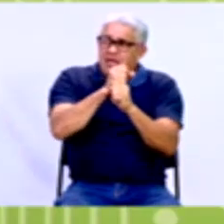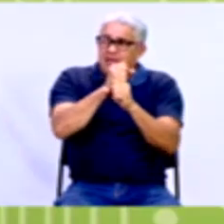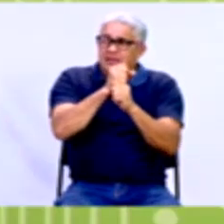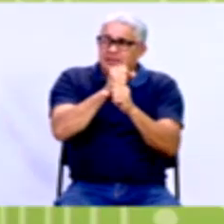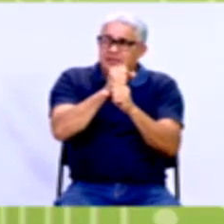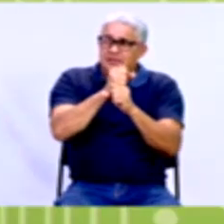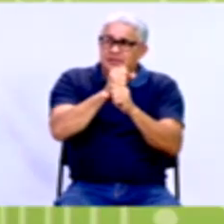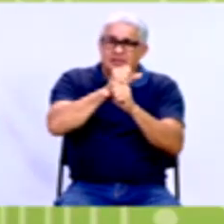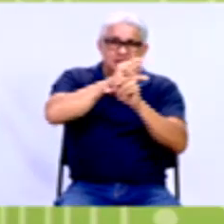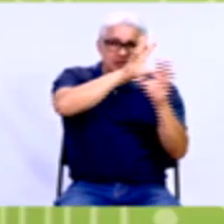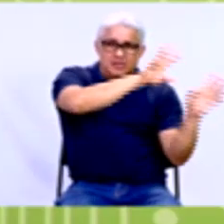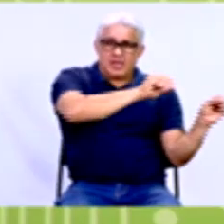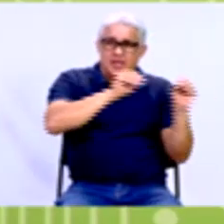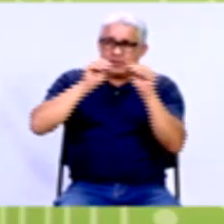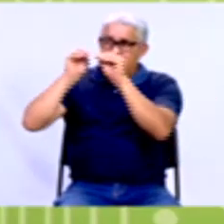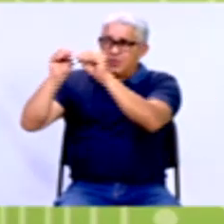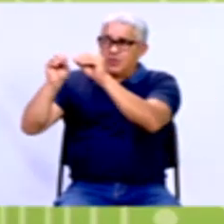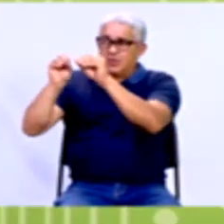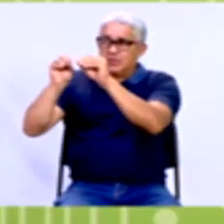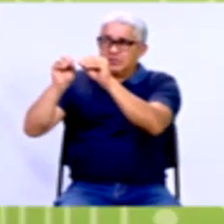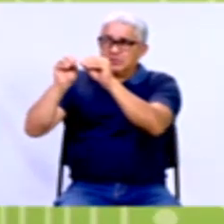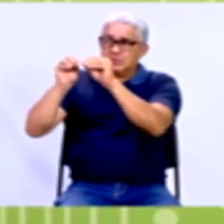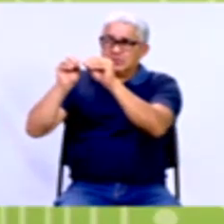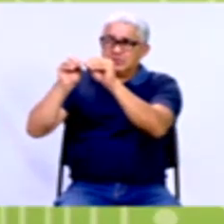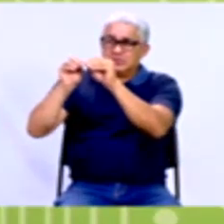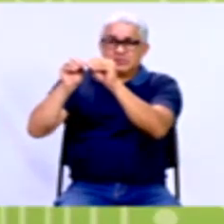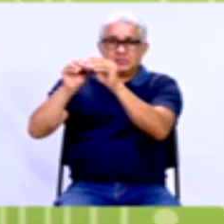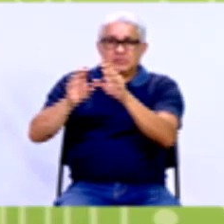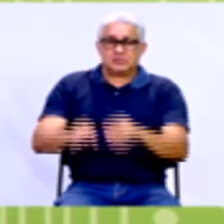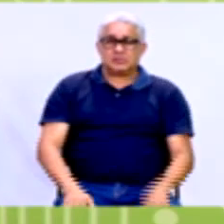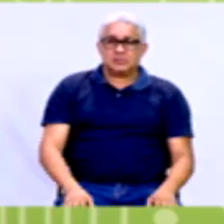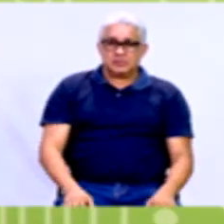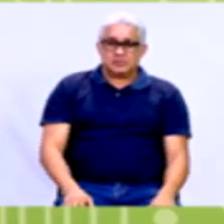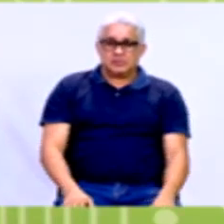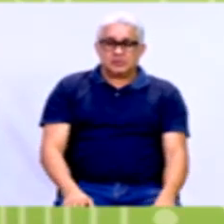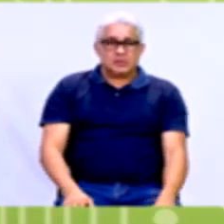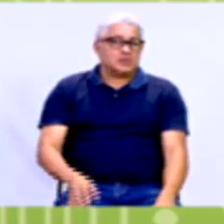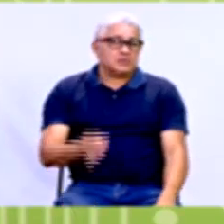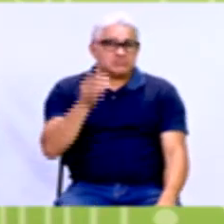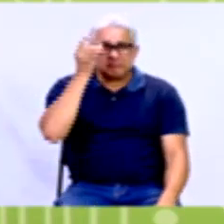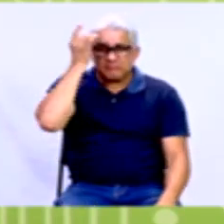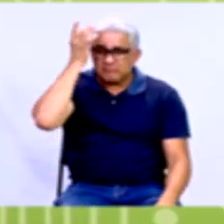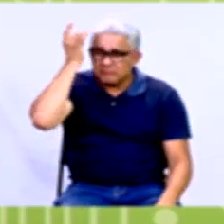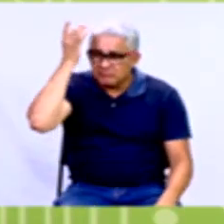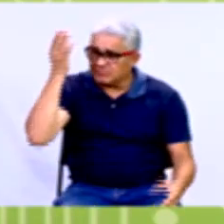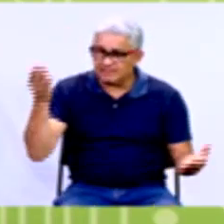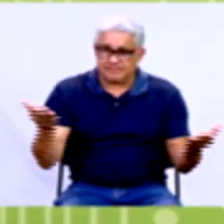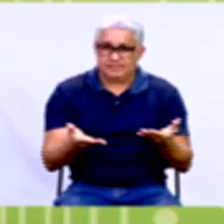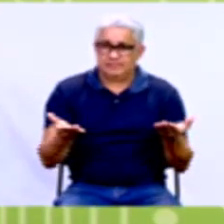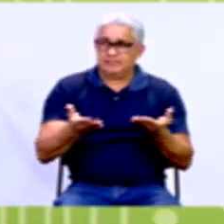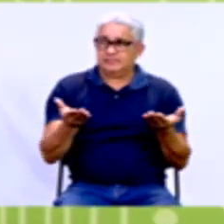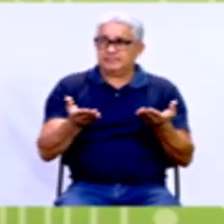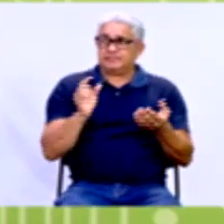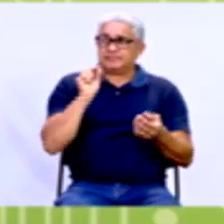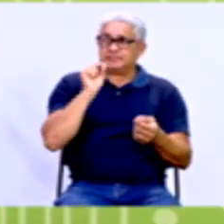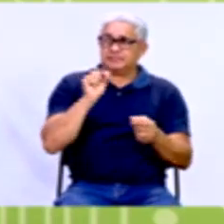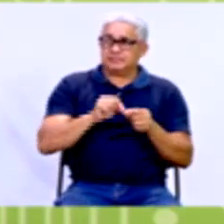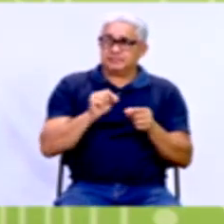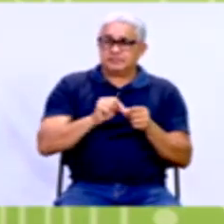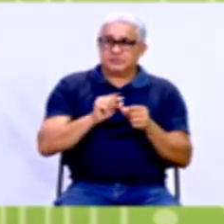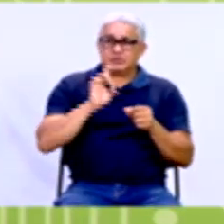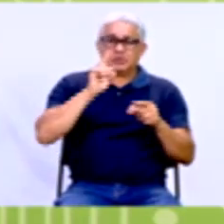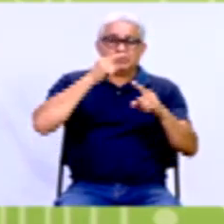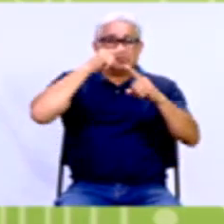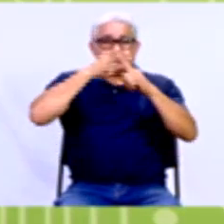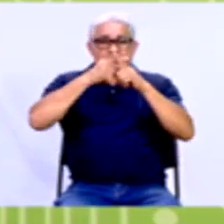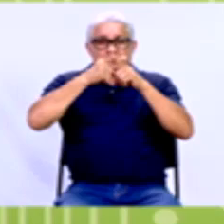e transfere para cá, olha, se tornou uma conta muito fácil de fazer. Agora só tem o quê?